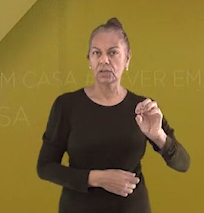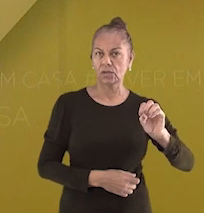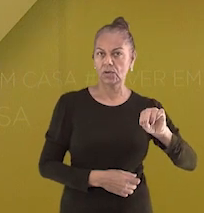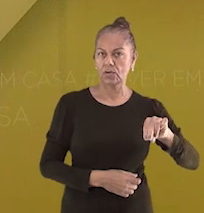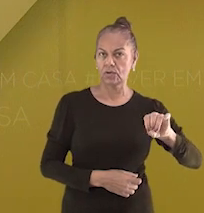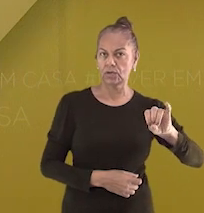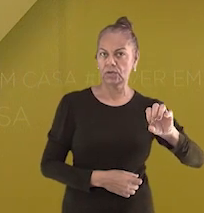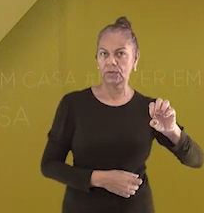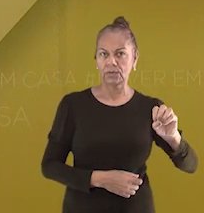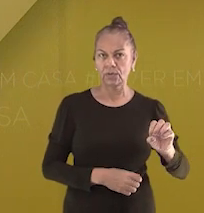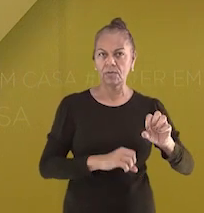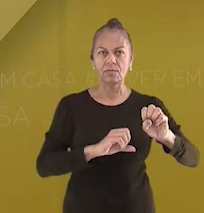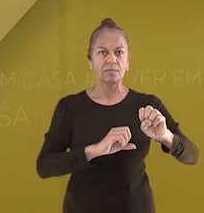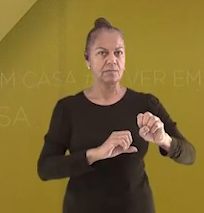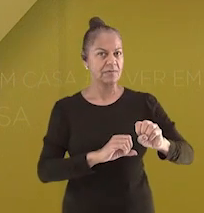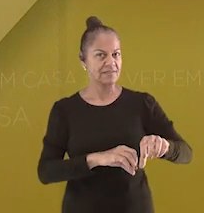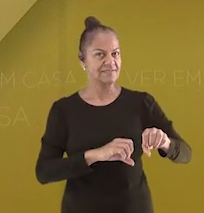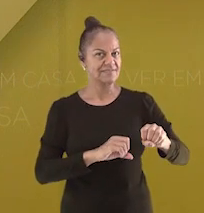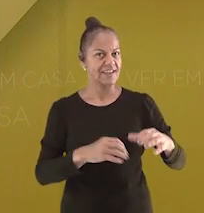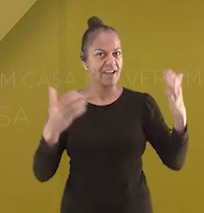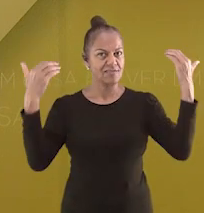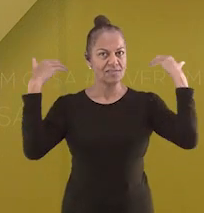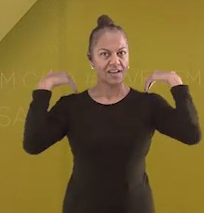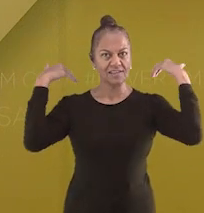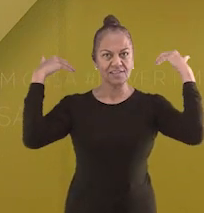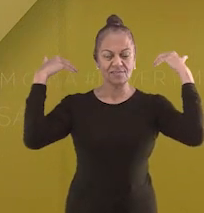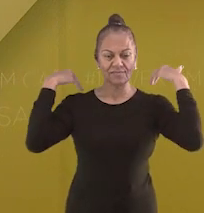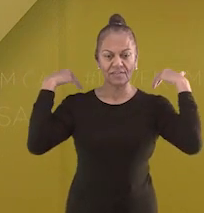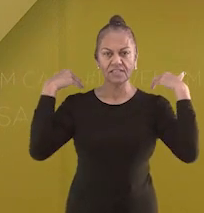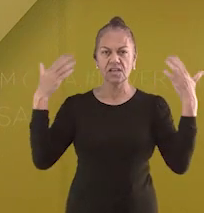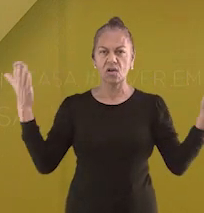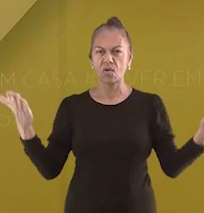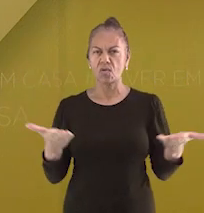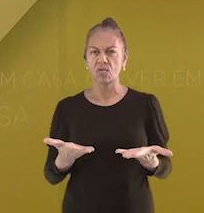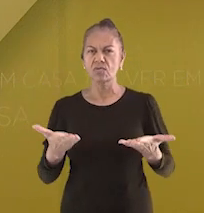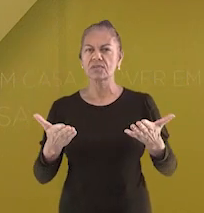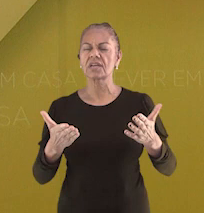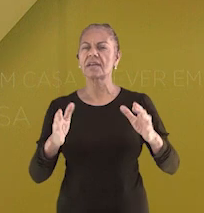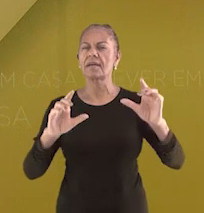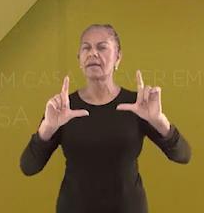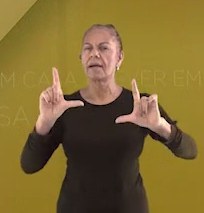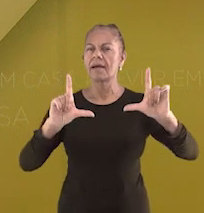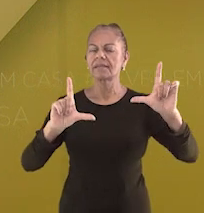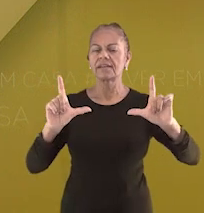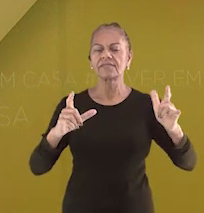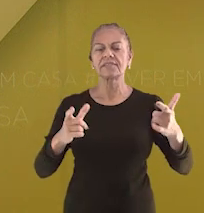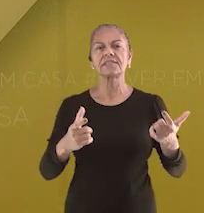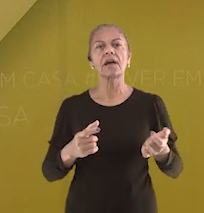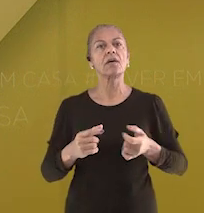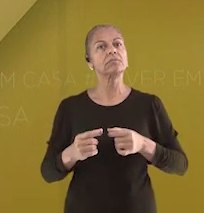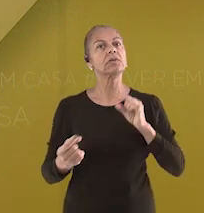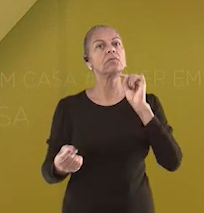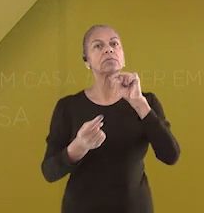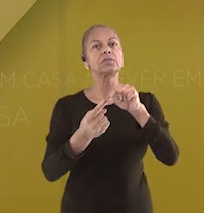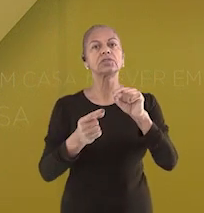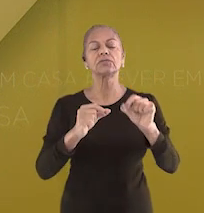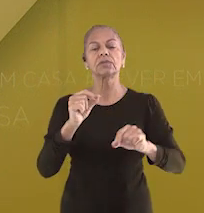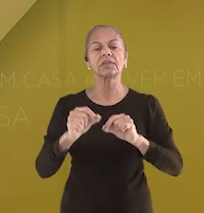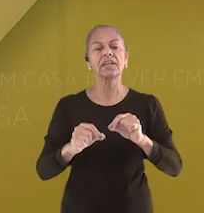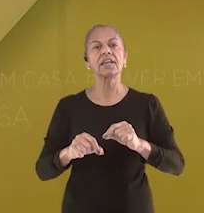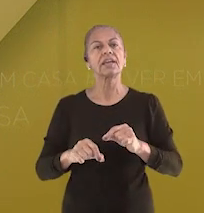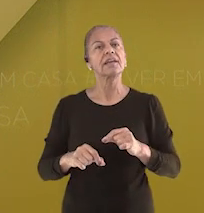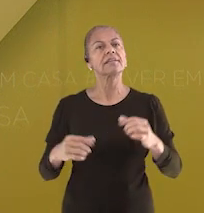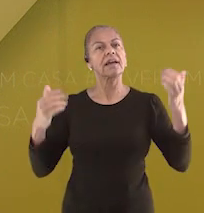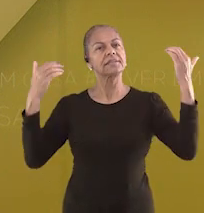estaremos juntos hoje. Neste programa, estaremos juntos com o propósito de aprender sobre as atividades aeróbicas.